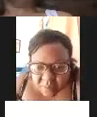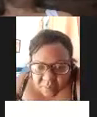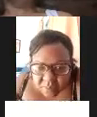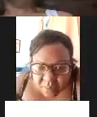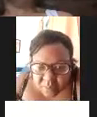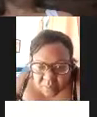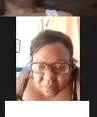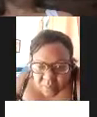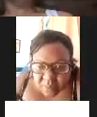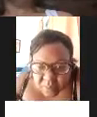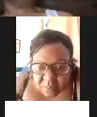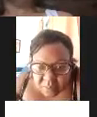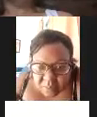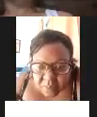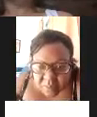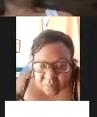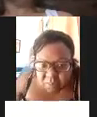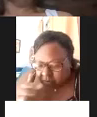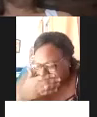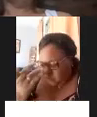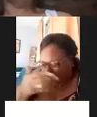chão molhado, tá?